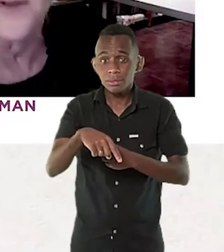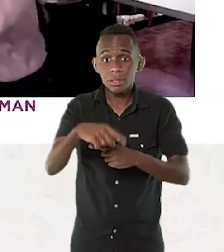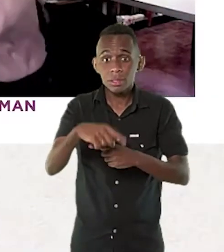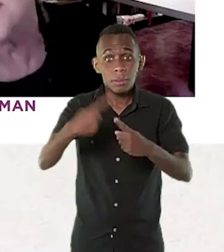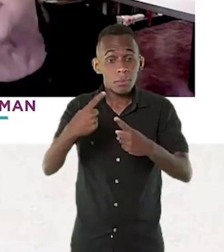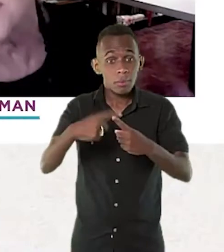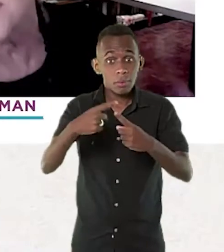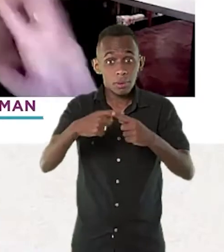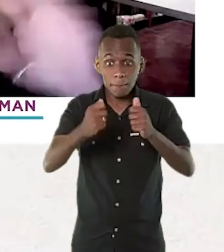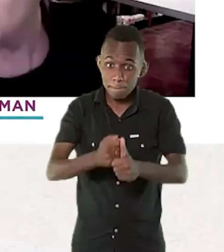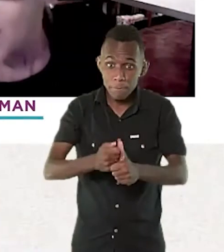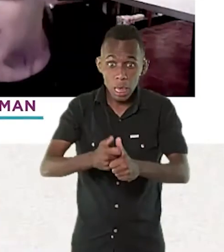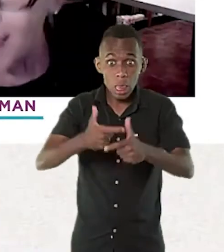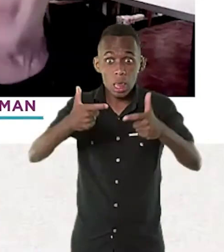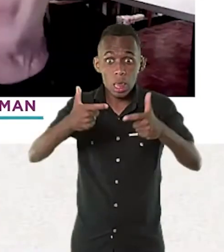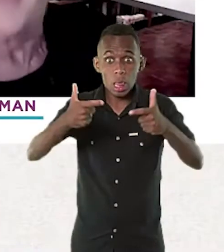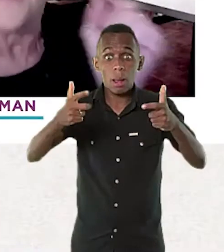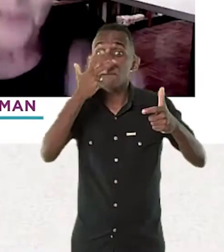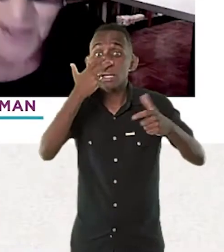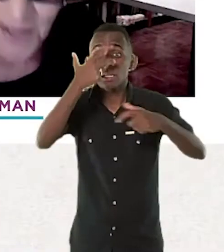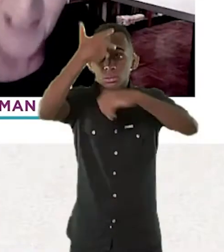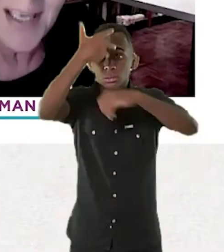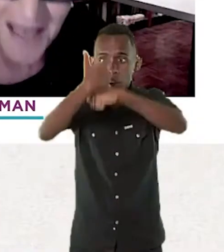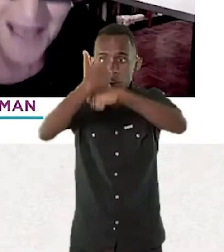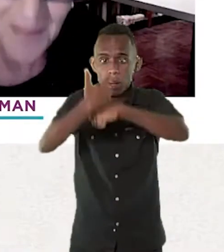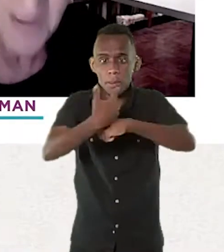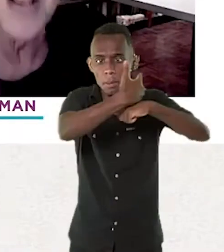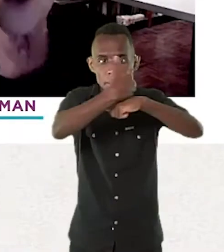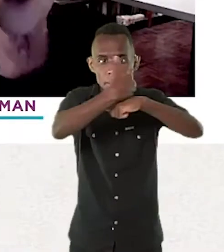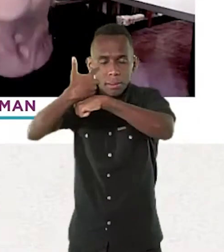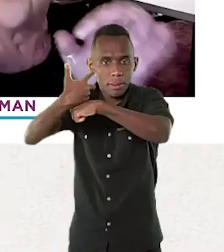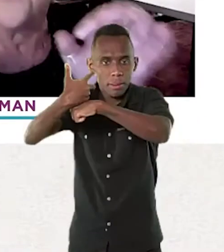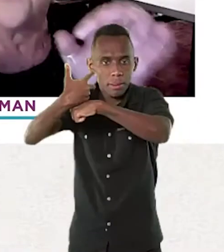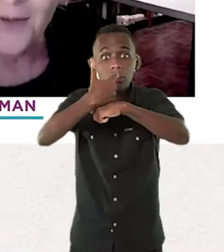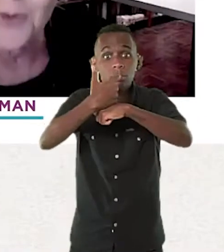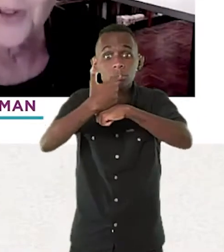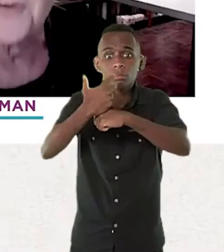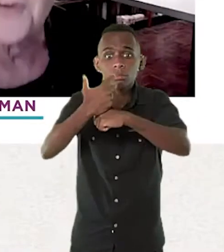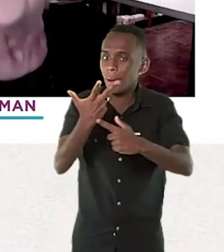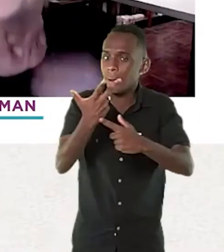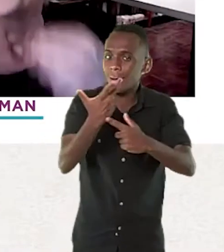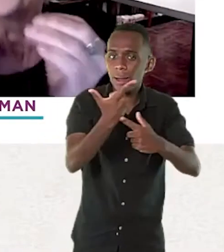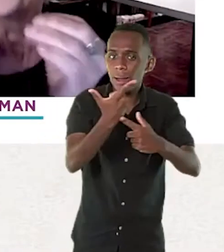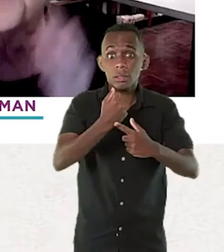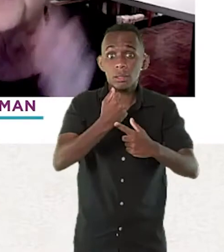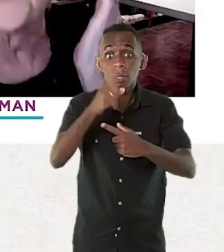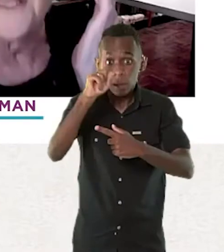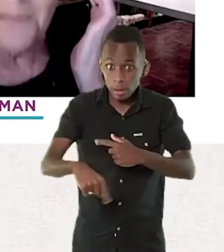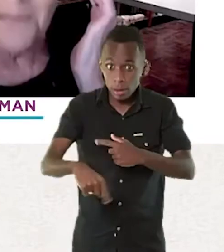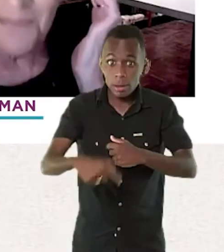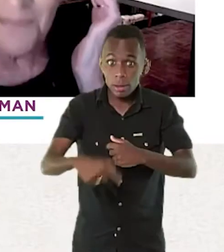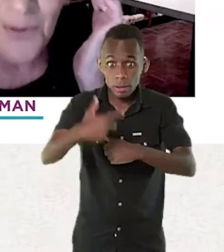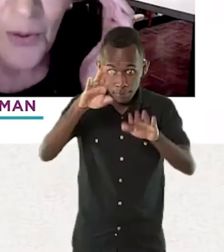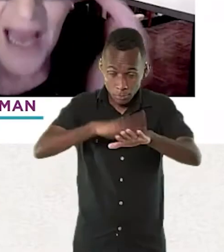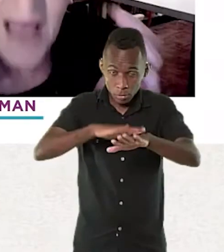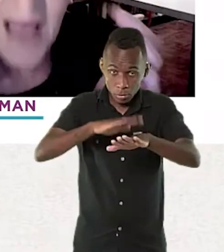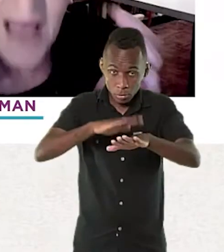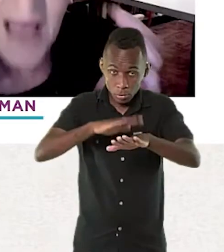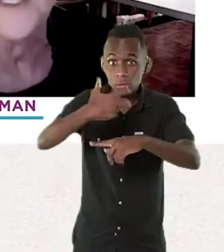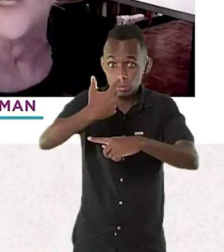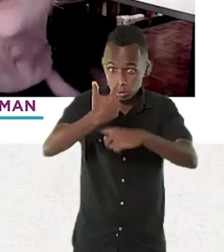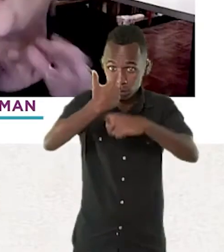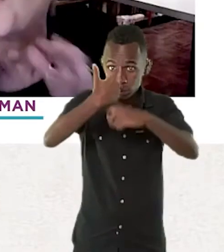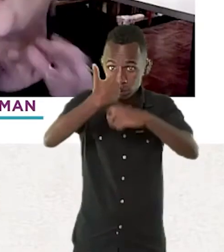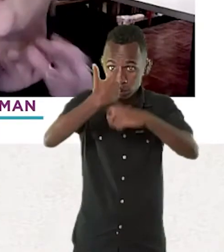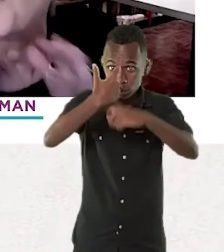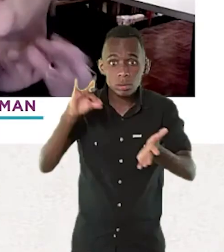acha que aquilo é um desenhinho. Não é. É assim que a câmera olha. Eu falo no livro. Gente, a gente precisa colocar